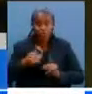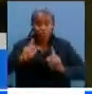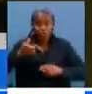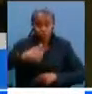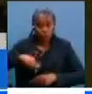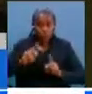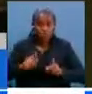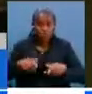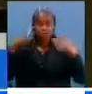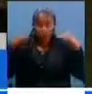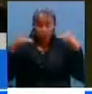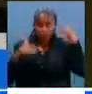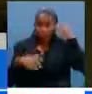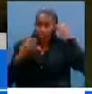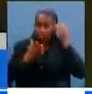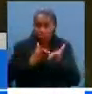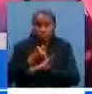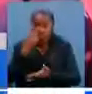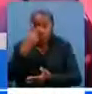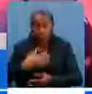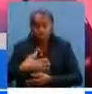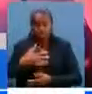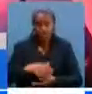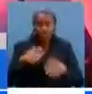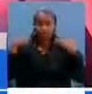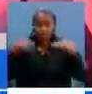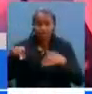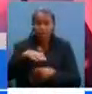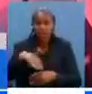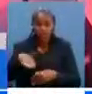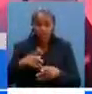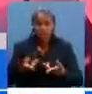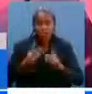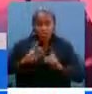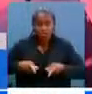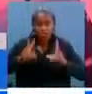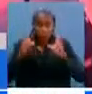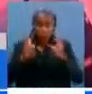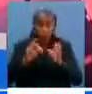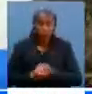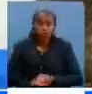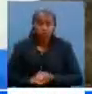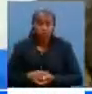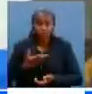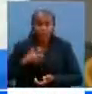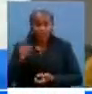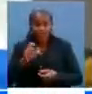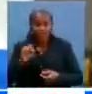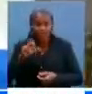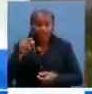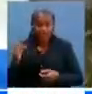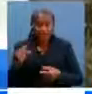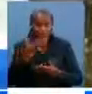início a formações 2 mais informações nas áreas de iniciação à fotografia design gráfico e